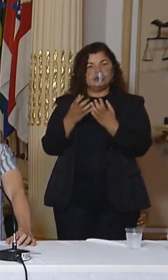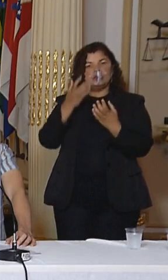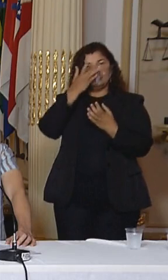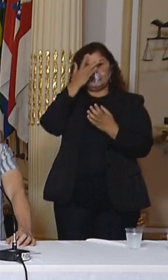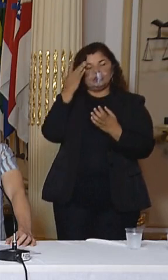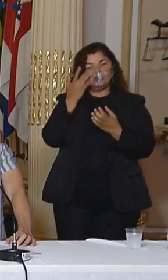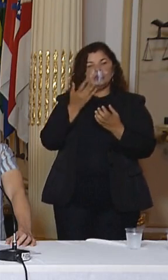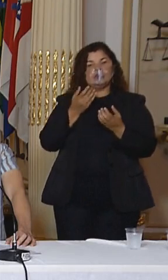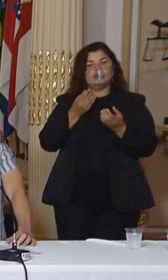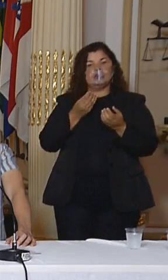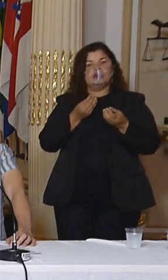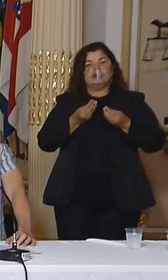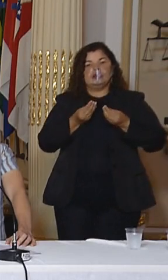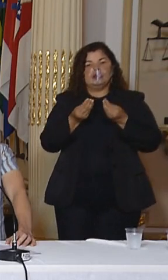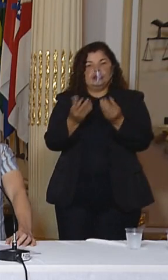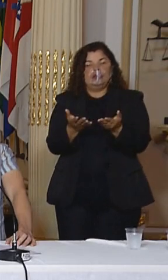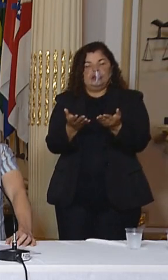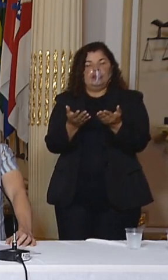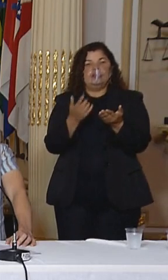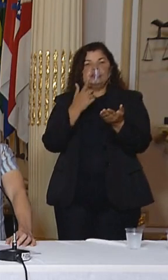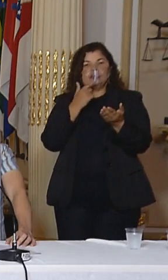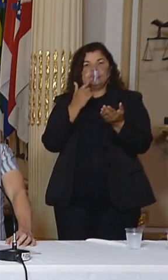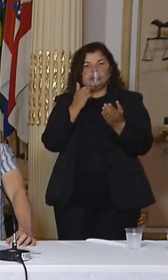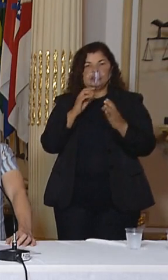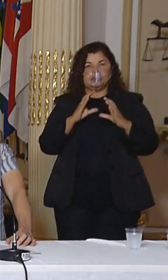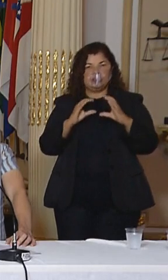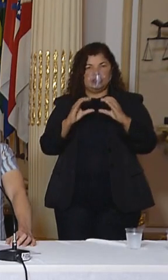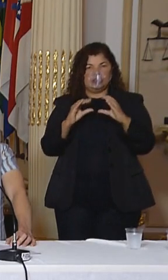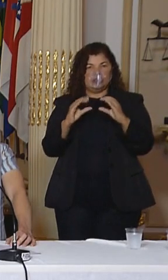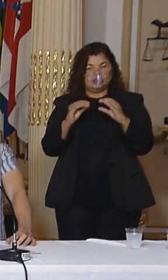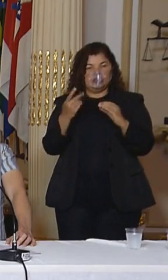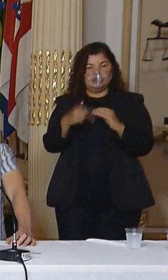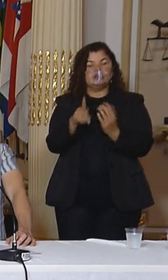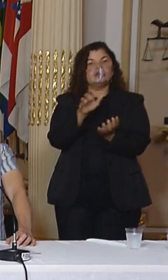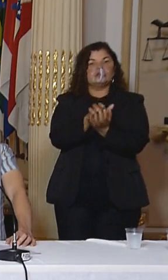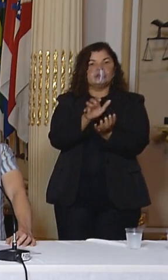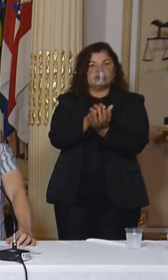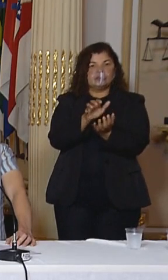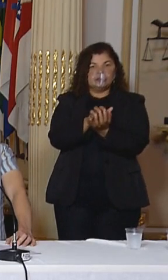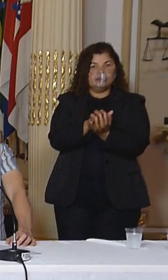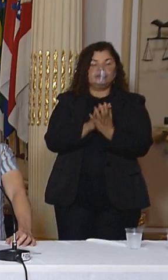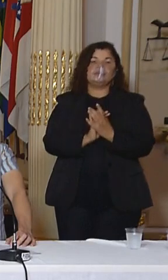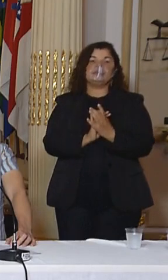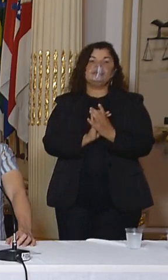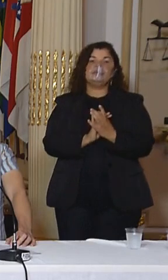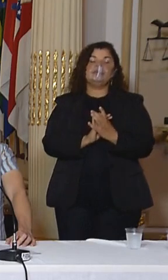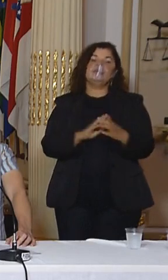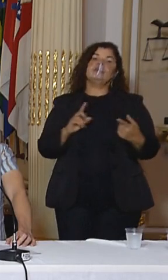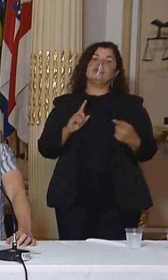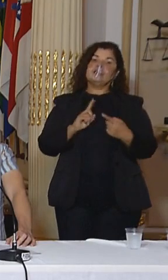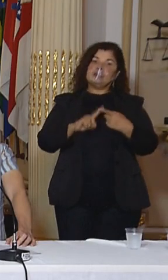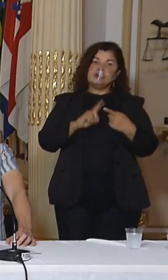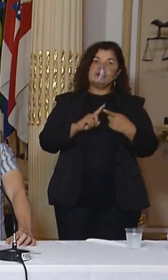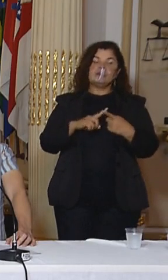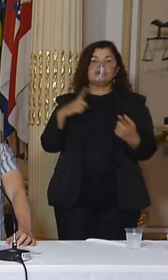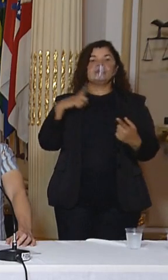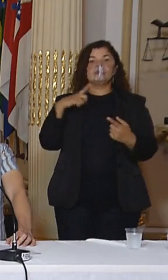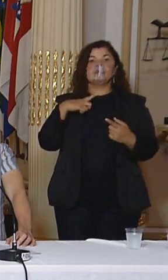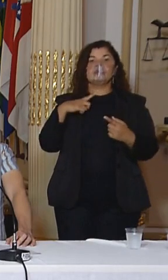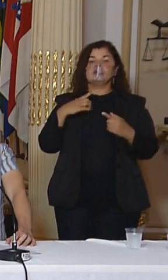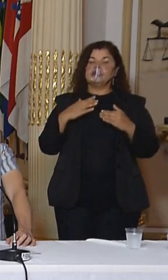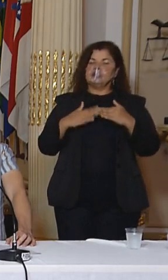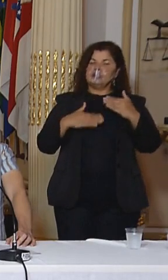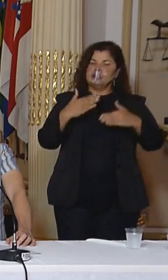doadores ao longo do ano, né, no estado de Pernambuco. E também estamos com